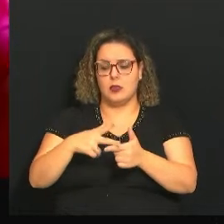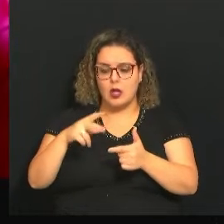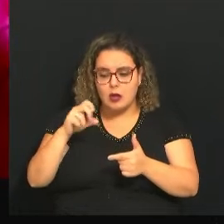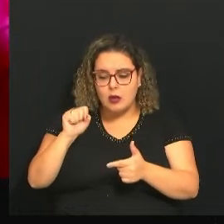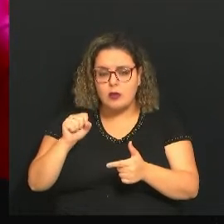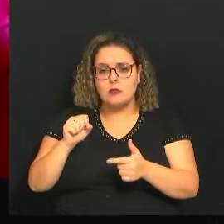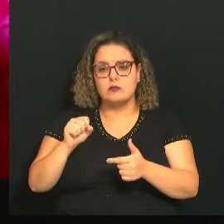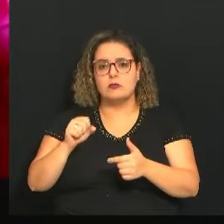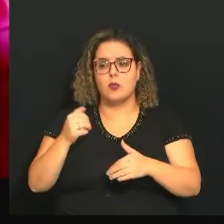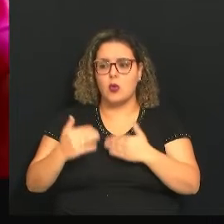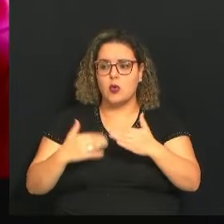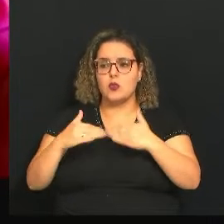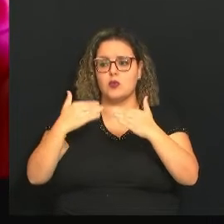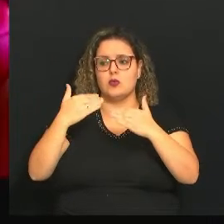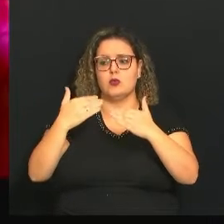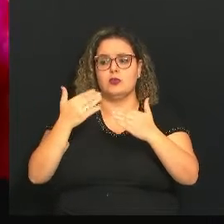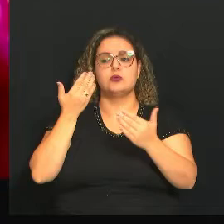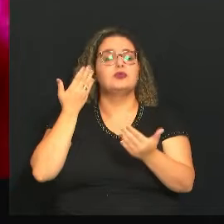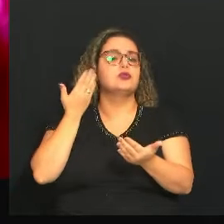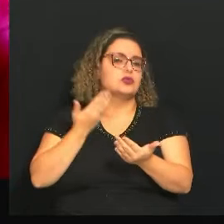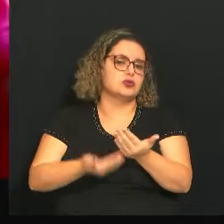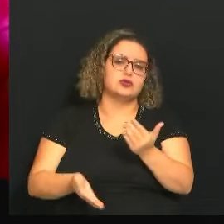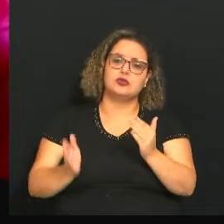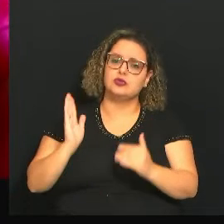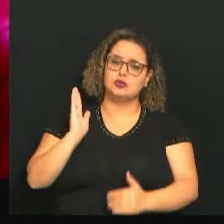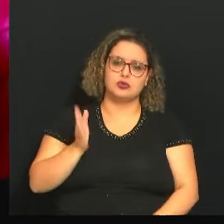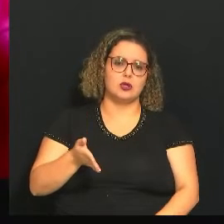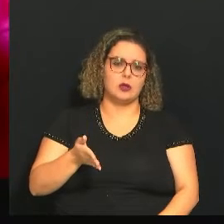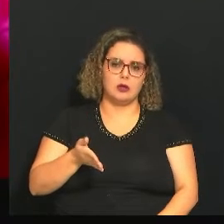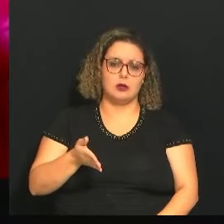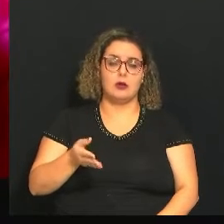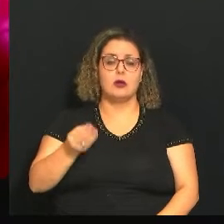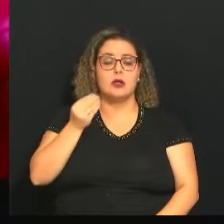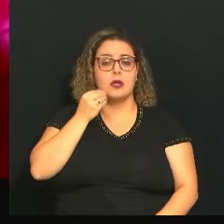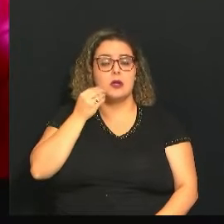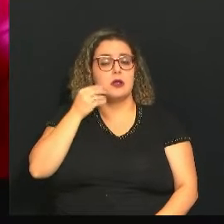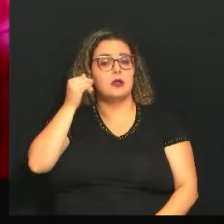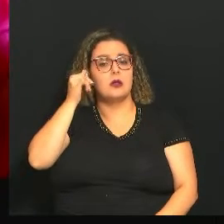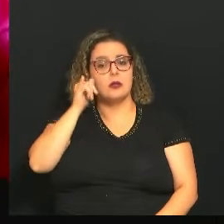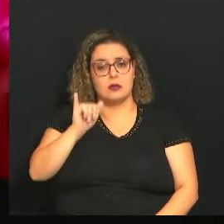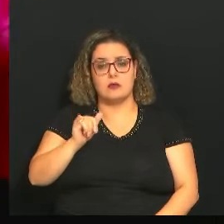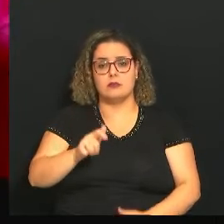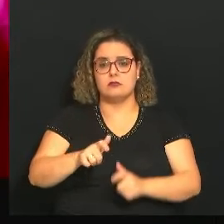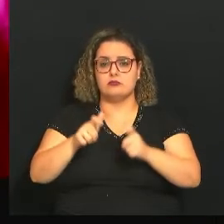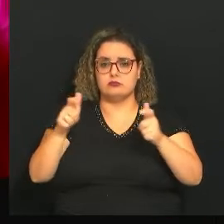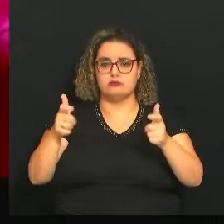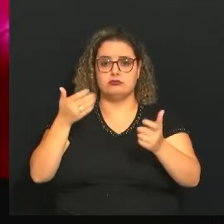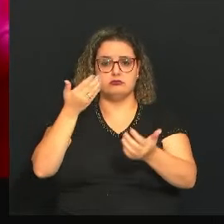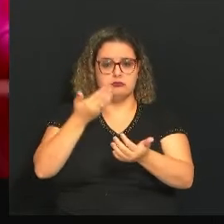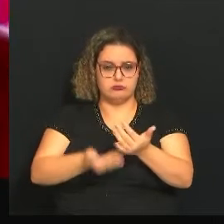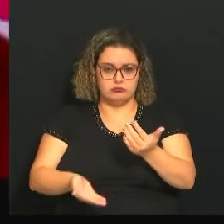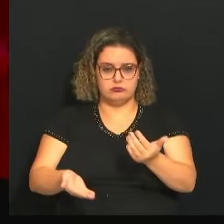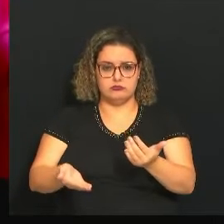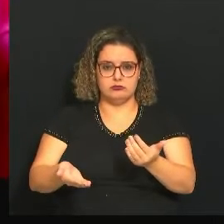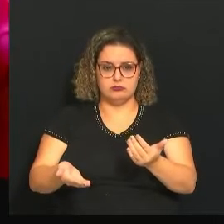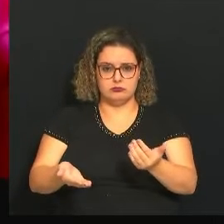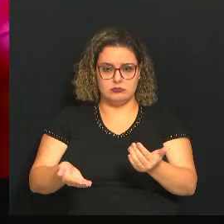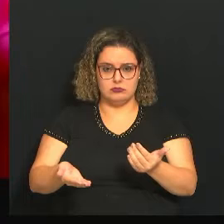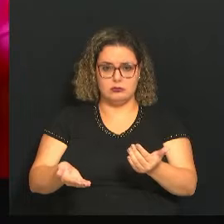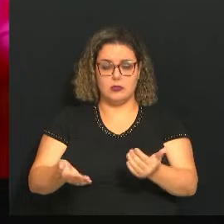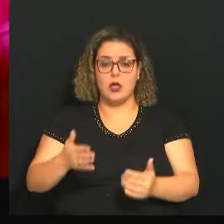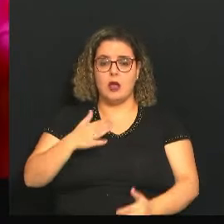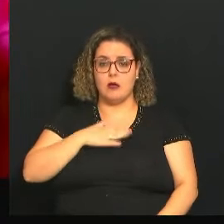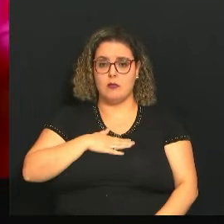reconquistar algumas coisas que a gente já perdeu, né? E tentar evitar maiores perdas. Por quê? Porque a minha avaliação